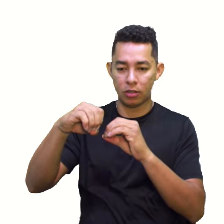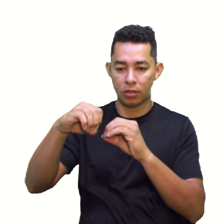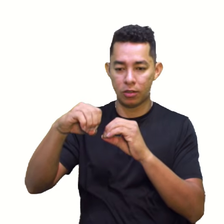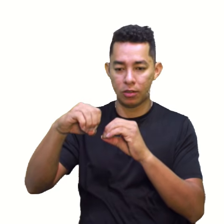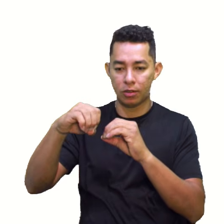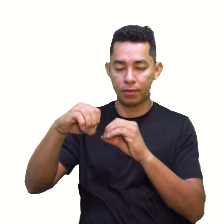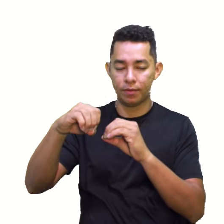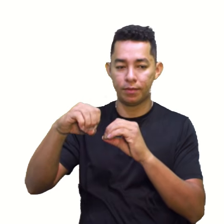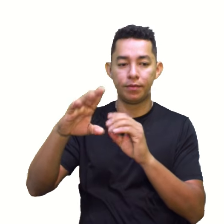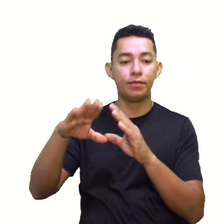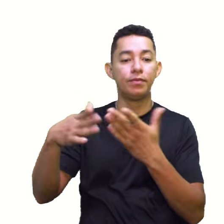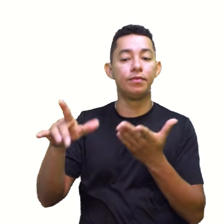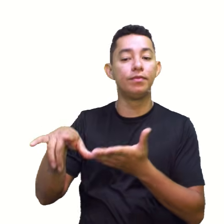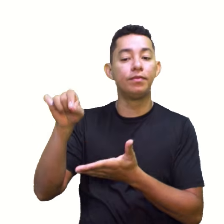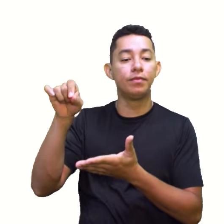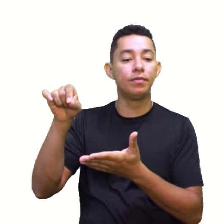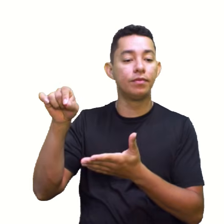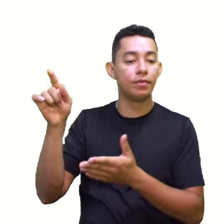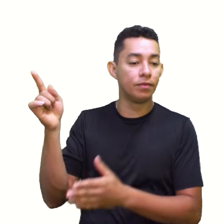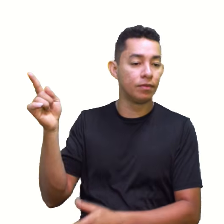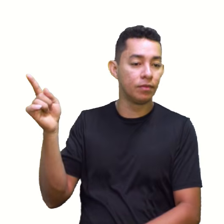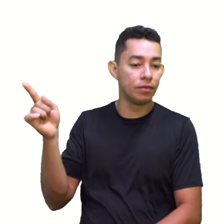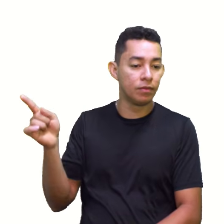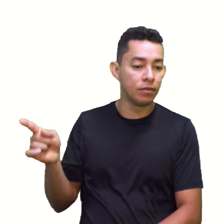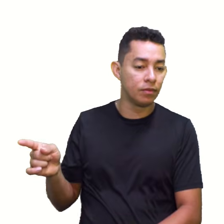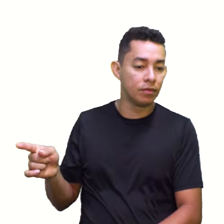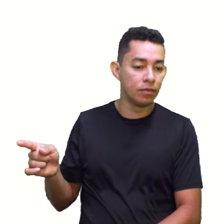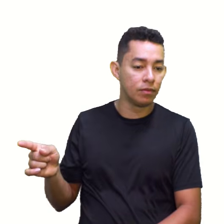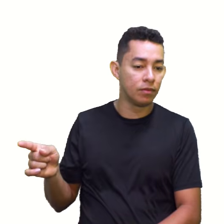Qual é a opção? Vamos lá. Tangentes